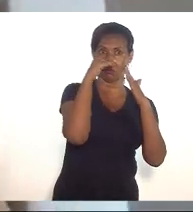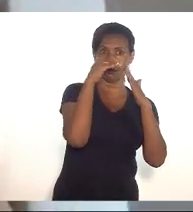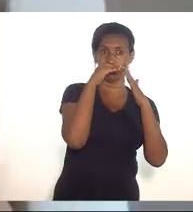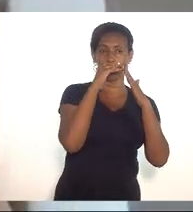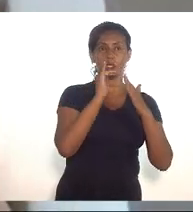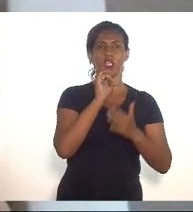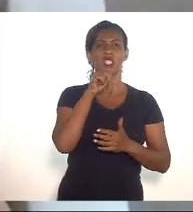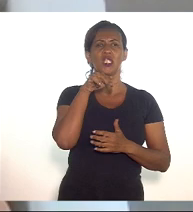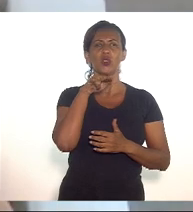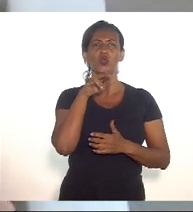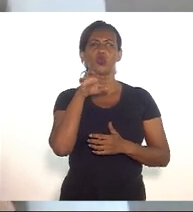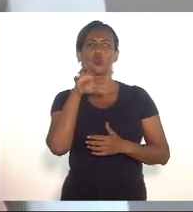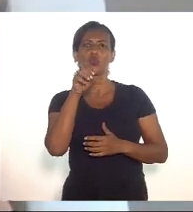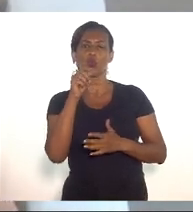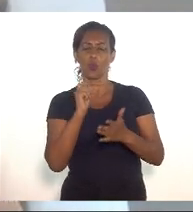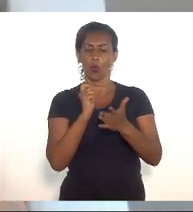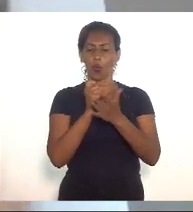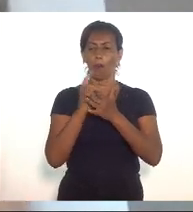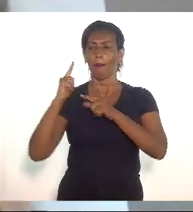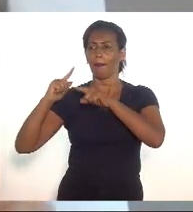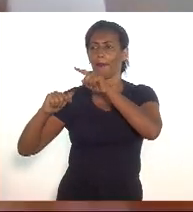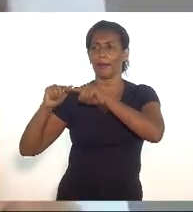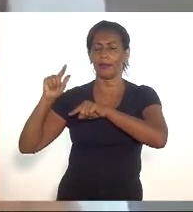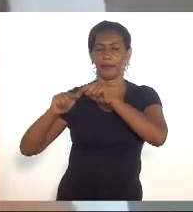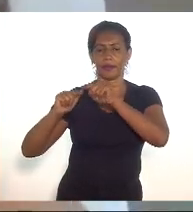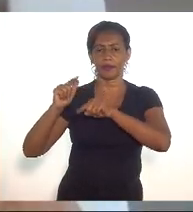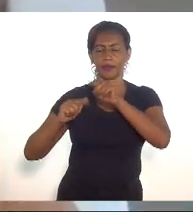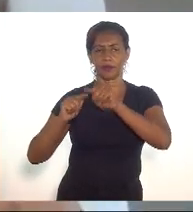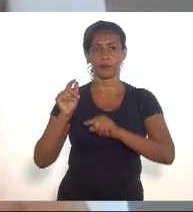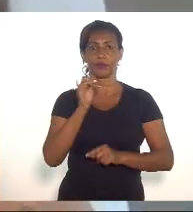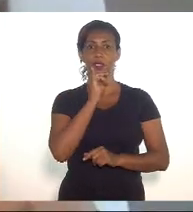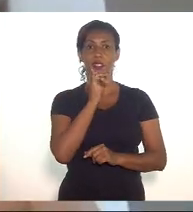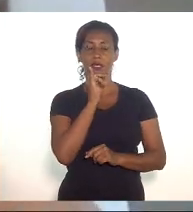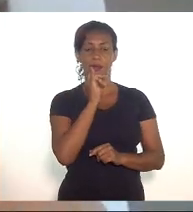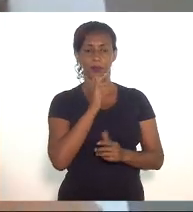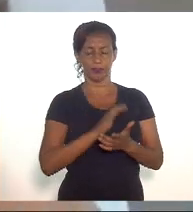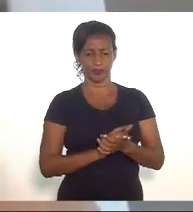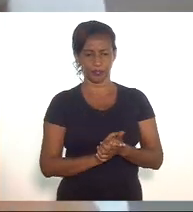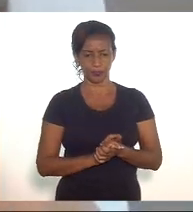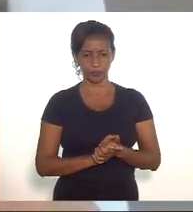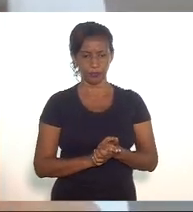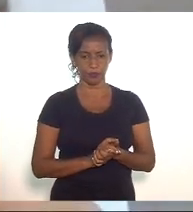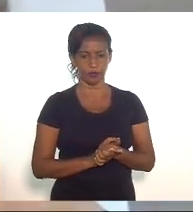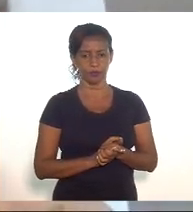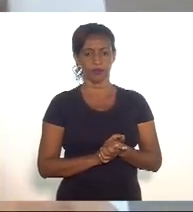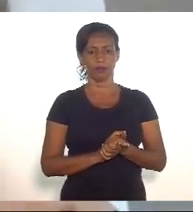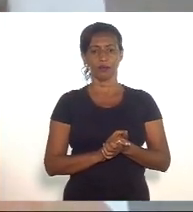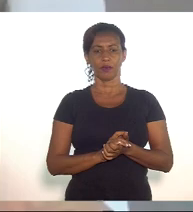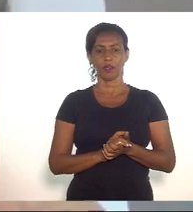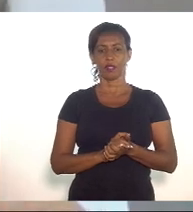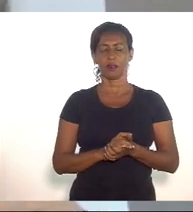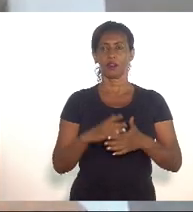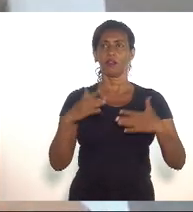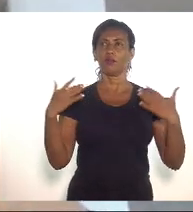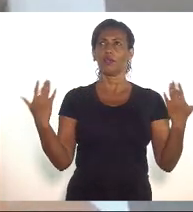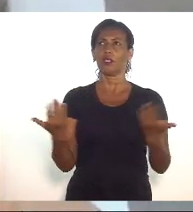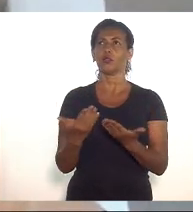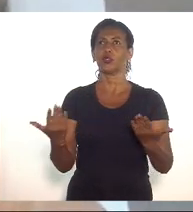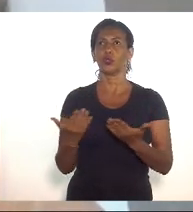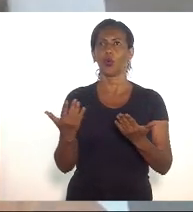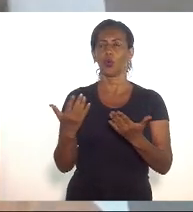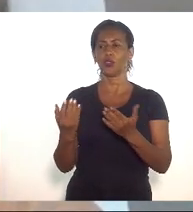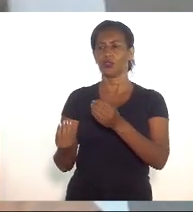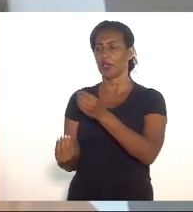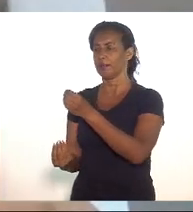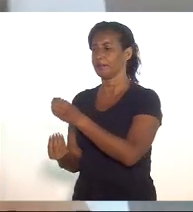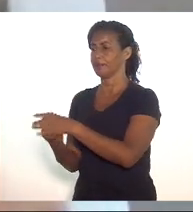insumo. O que eu quero dizer com isso? Vou dar um exemplo. Digamos que hoje vá nascer